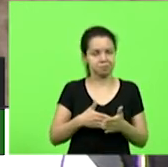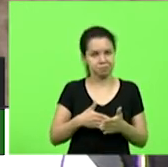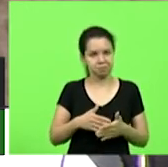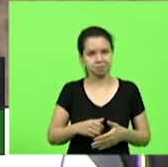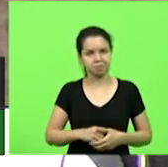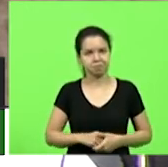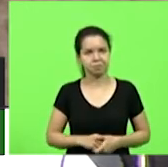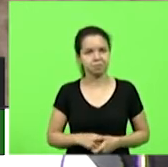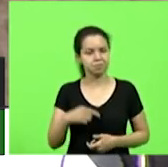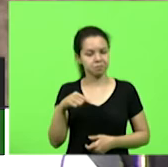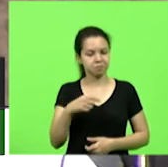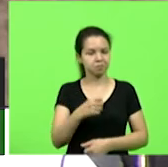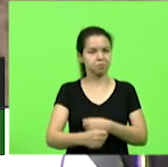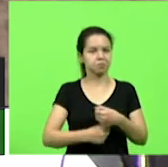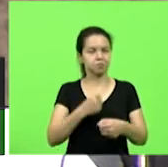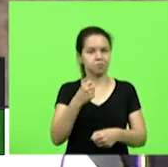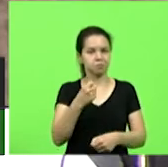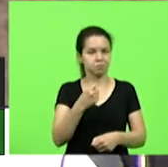seria um ano